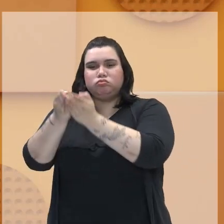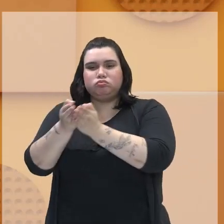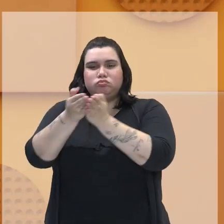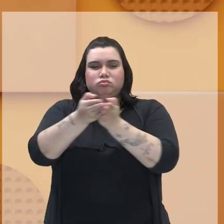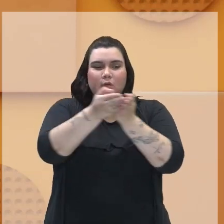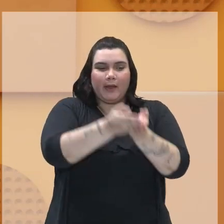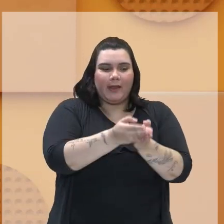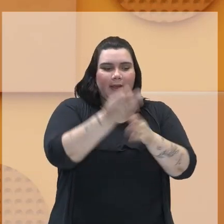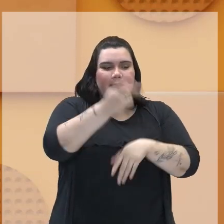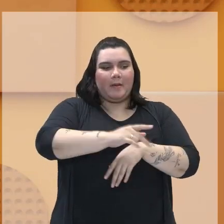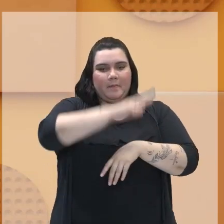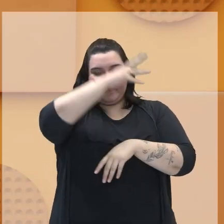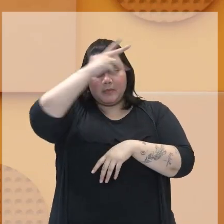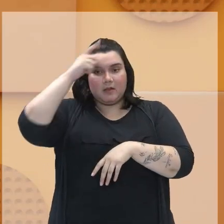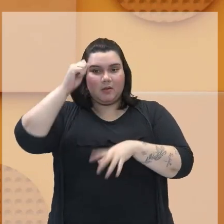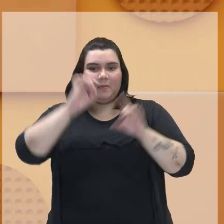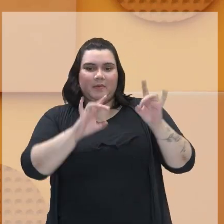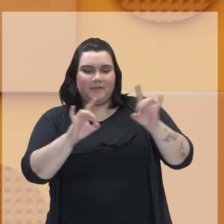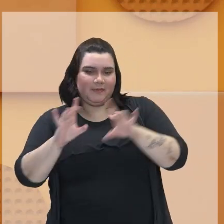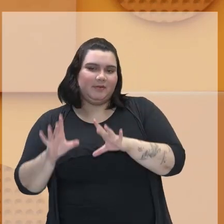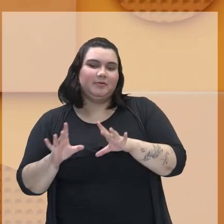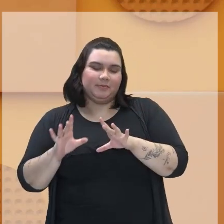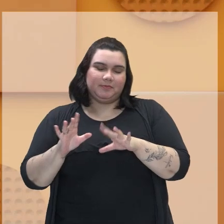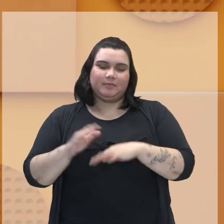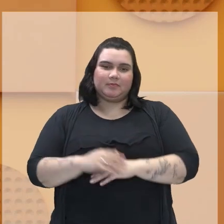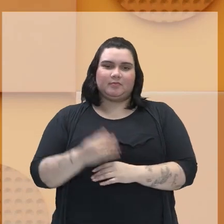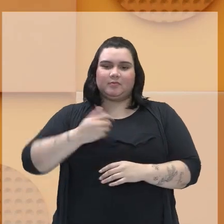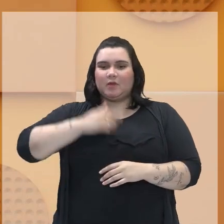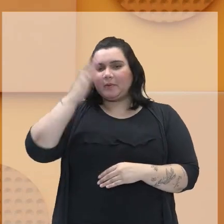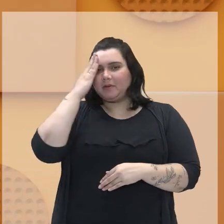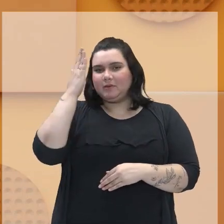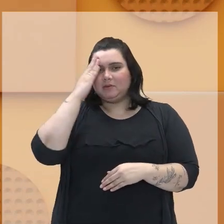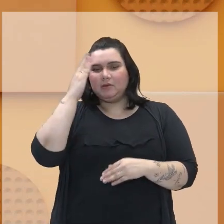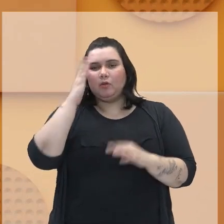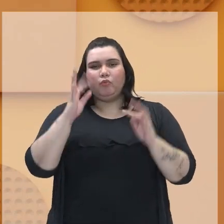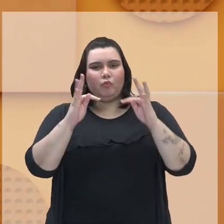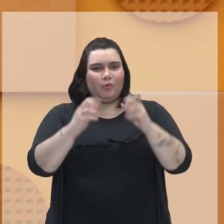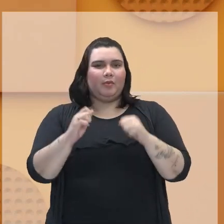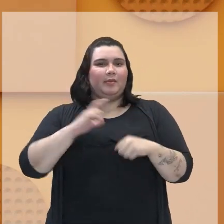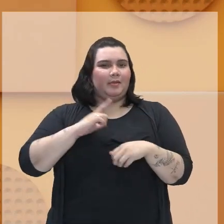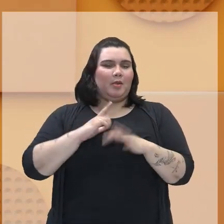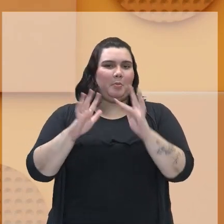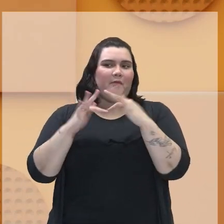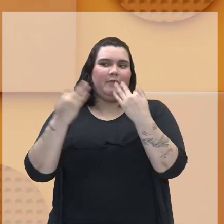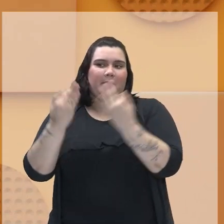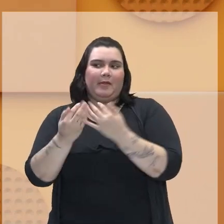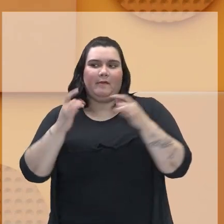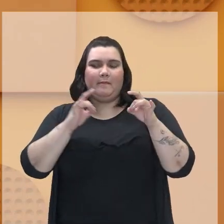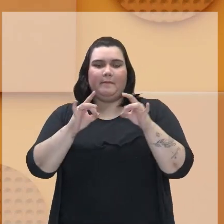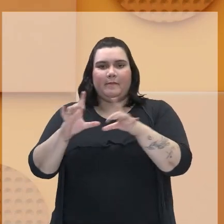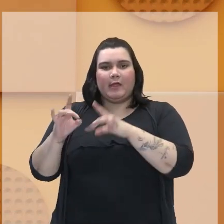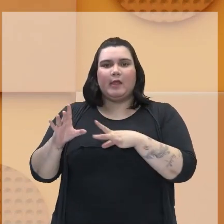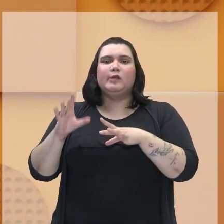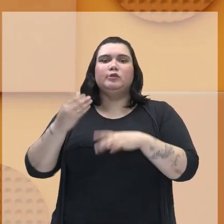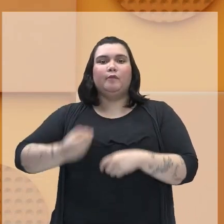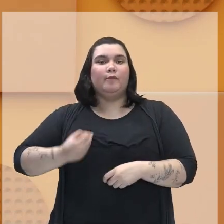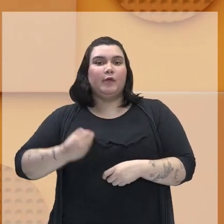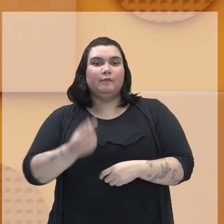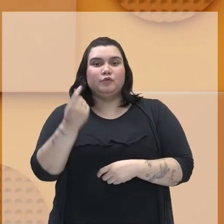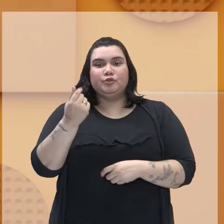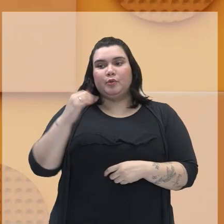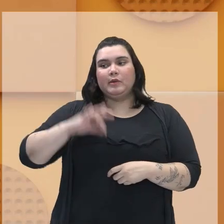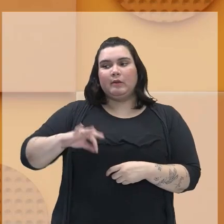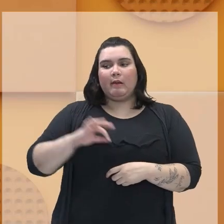não só eu que tenho uma história como essa para contar de um parente que vivia, né, a partir do extrativismo vegetal, né,